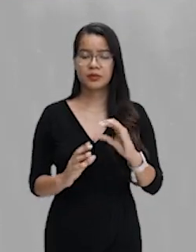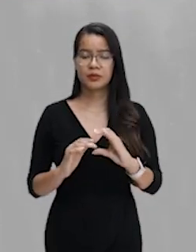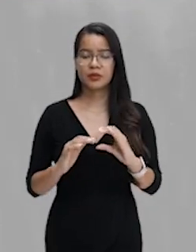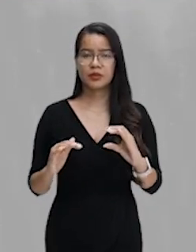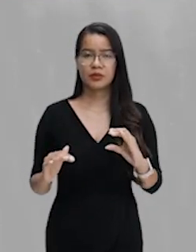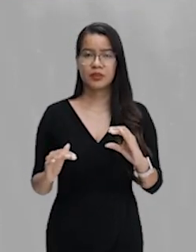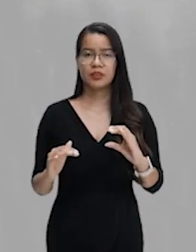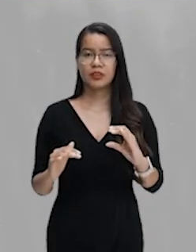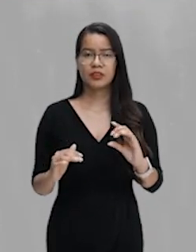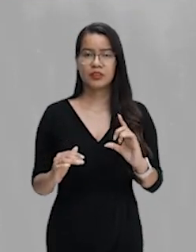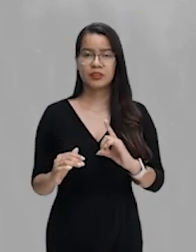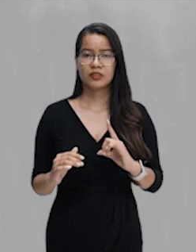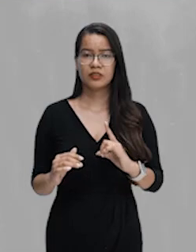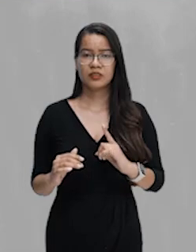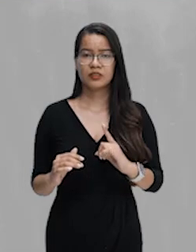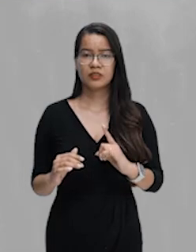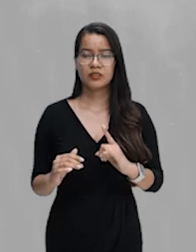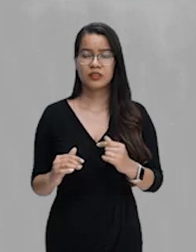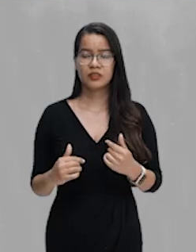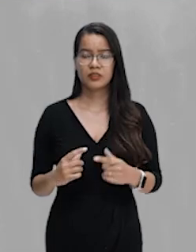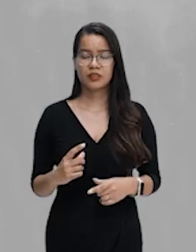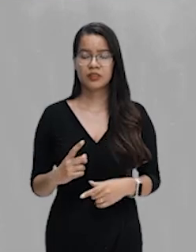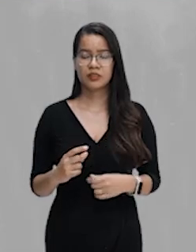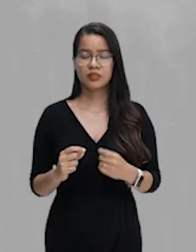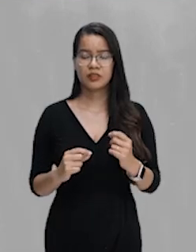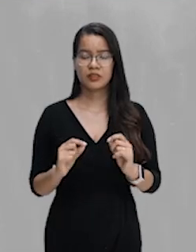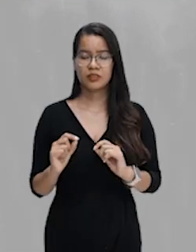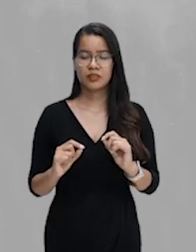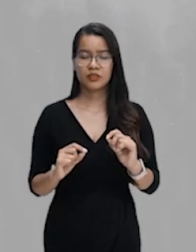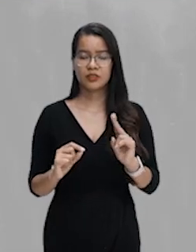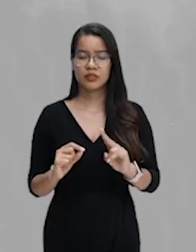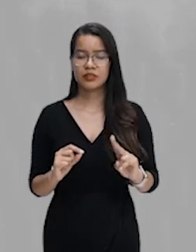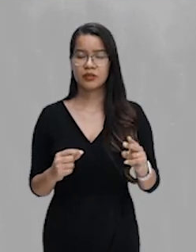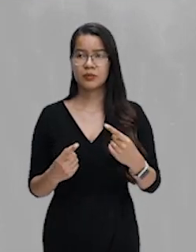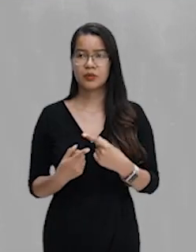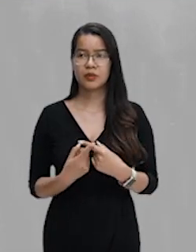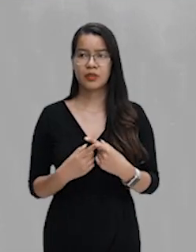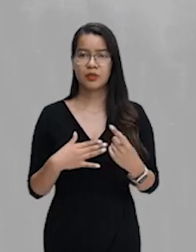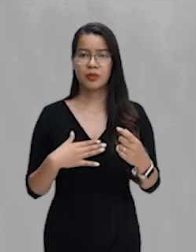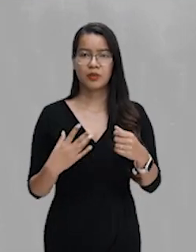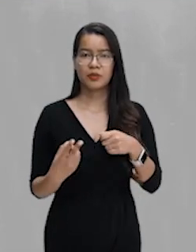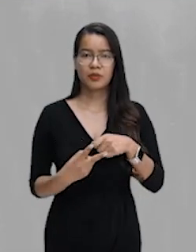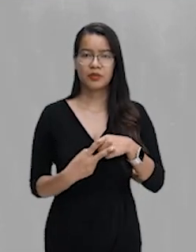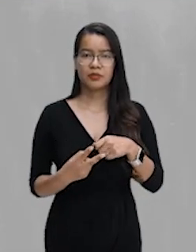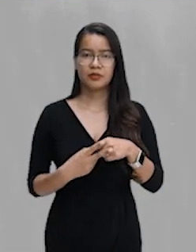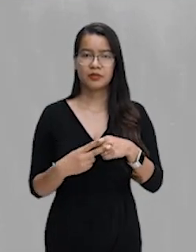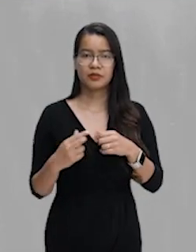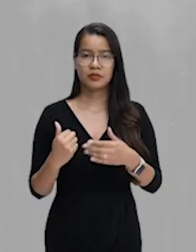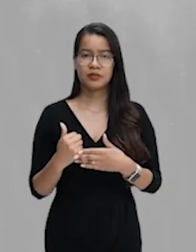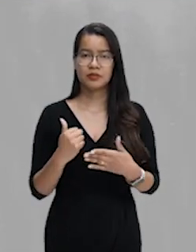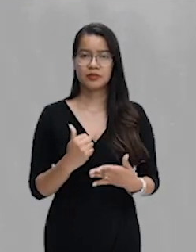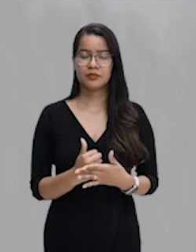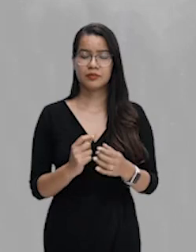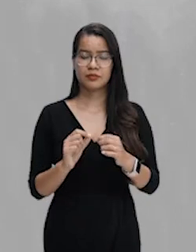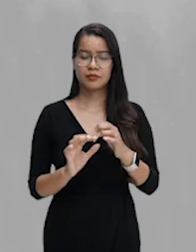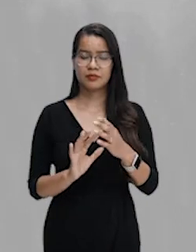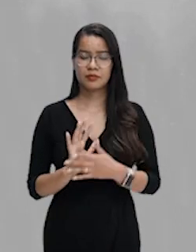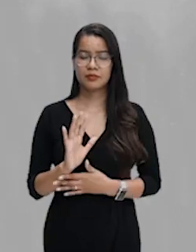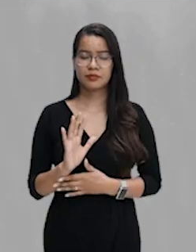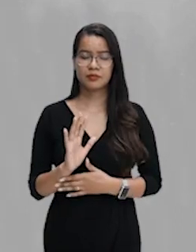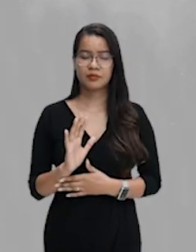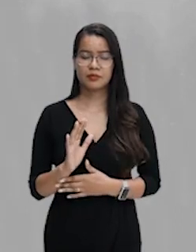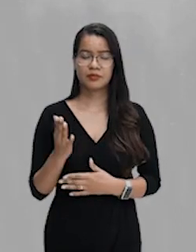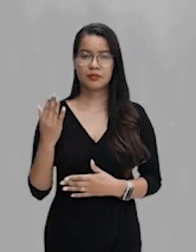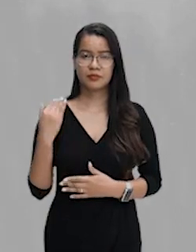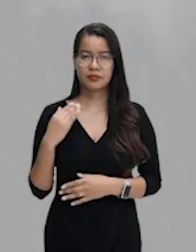conjugação. Había, eu tenho que colocar, porque é meu verbo auxiliar, para poder montar meu pluscuamperfeito, meu